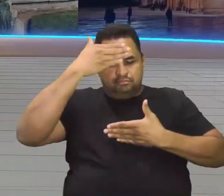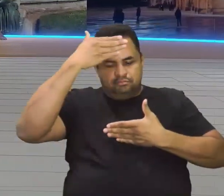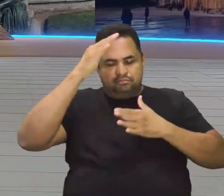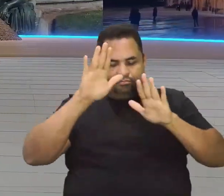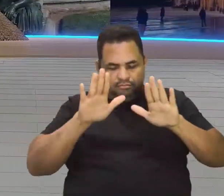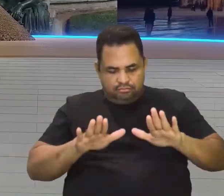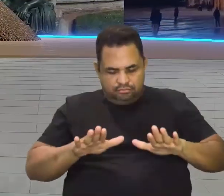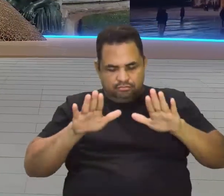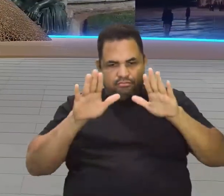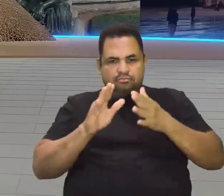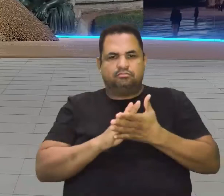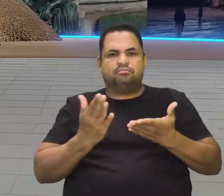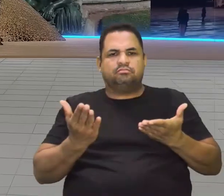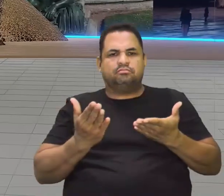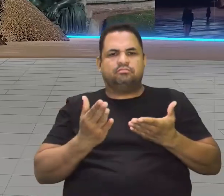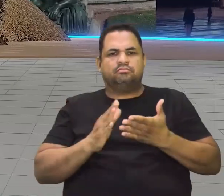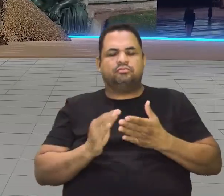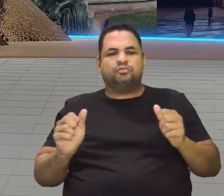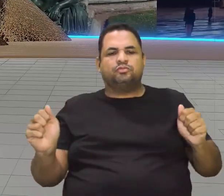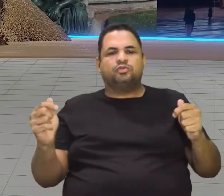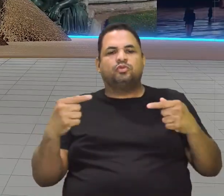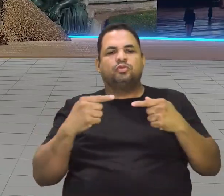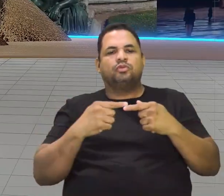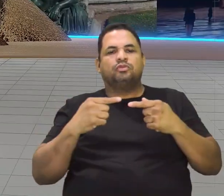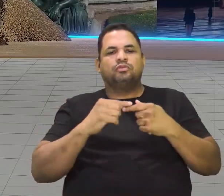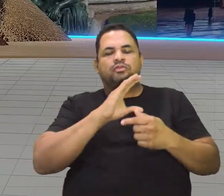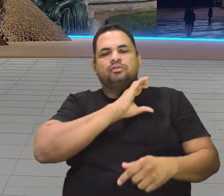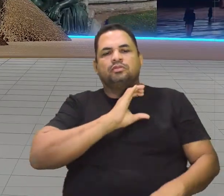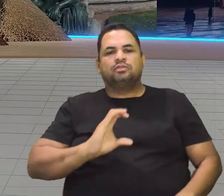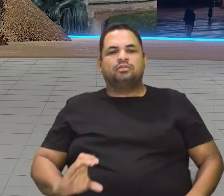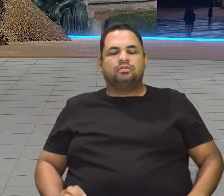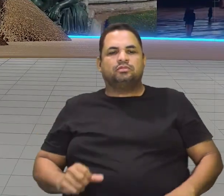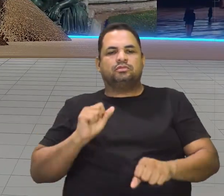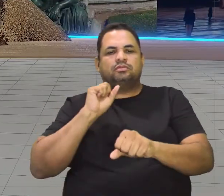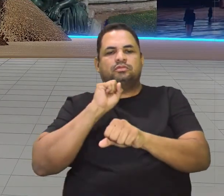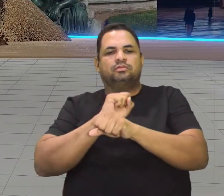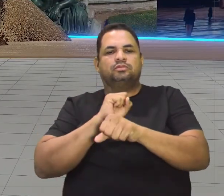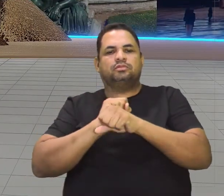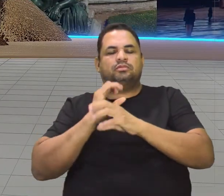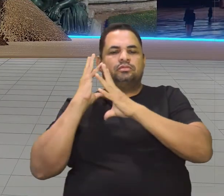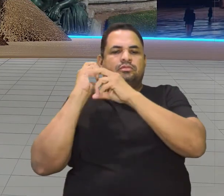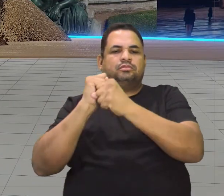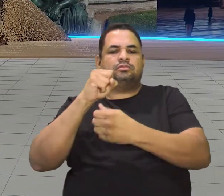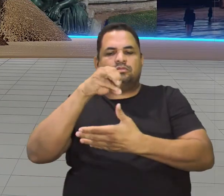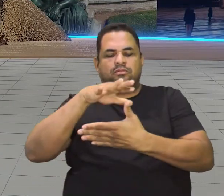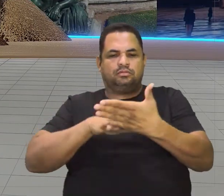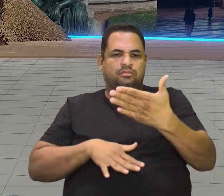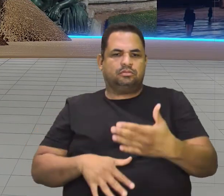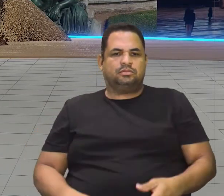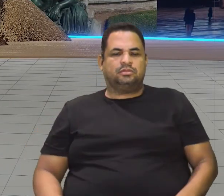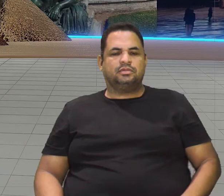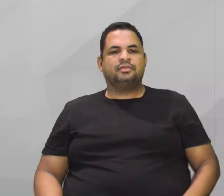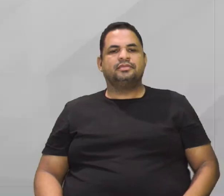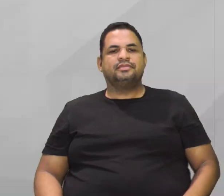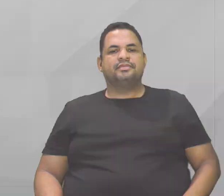islamismo com o cristianismo. Espero você na revisão e na atividade. Até lá.